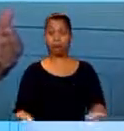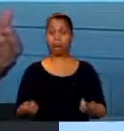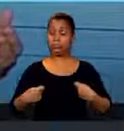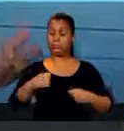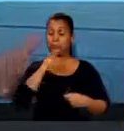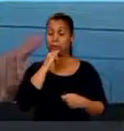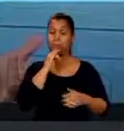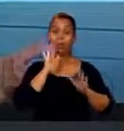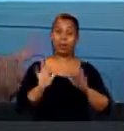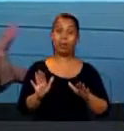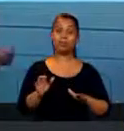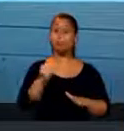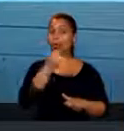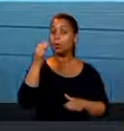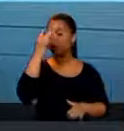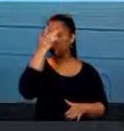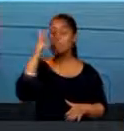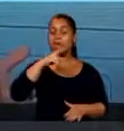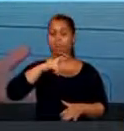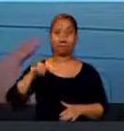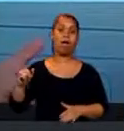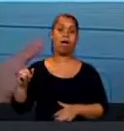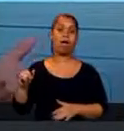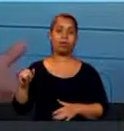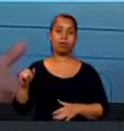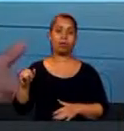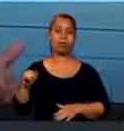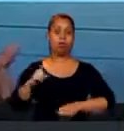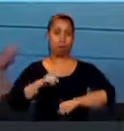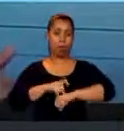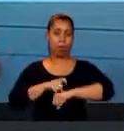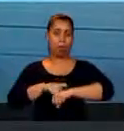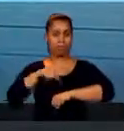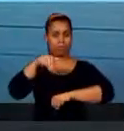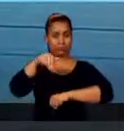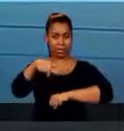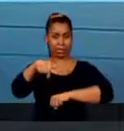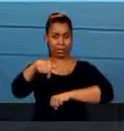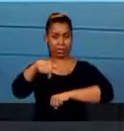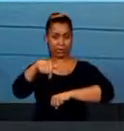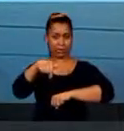Sim. Mas são as pessoas que vão para lá às 7 da manhã,